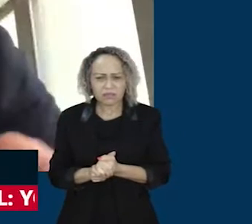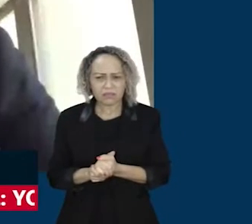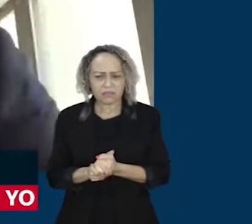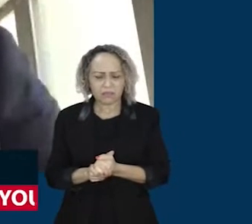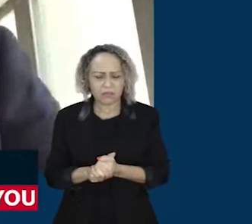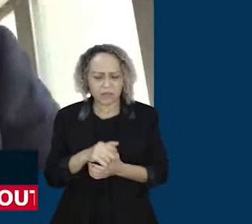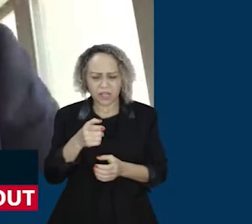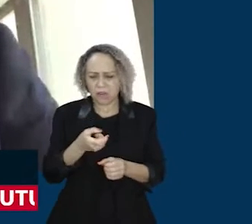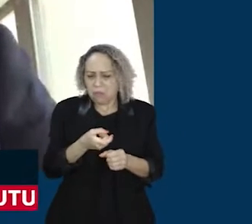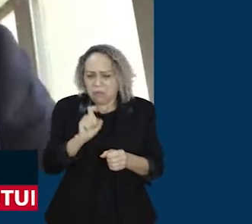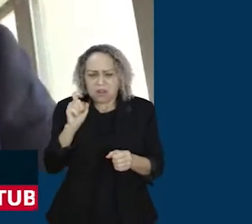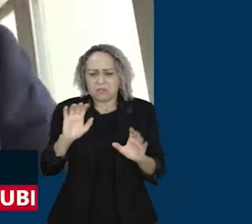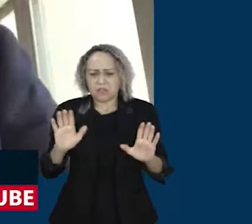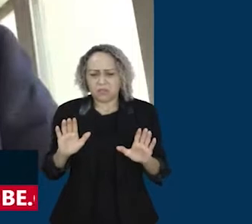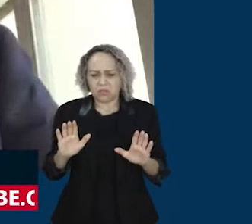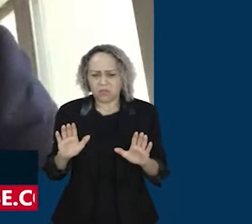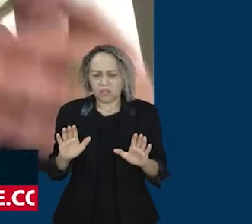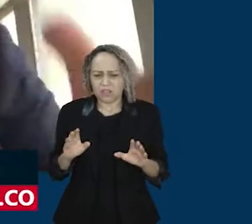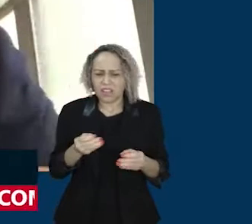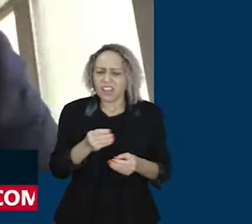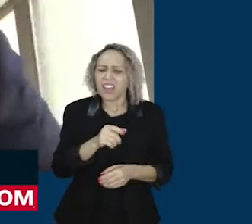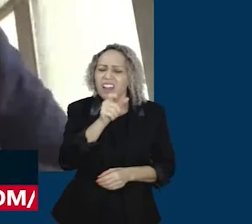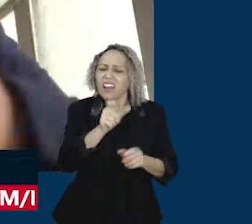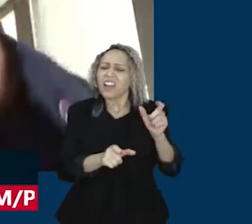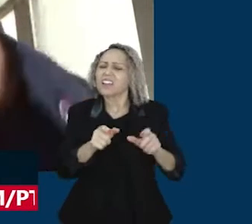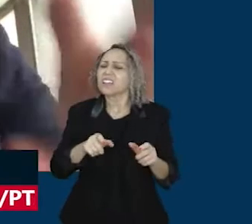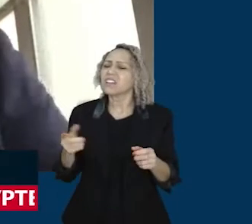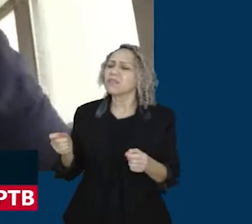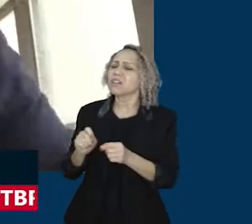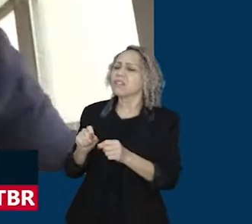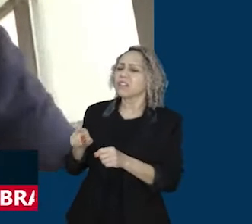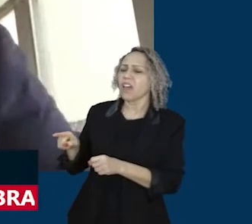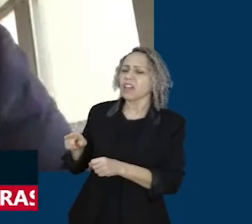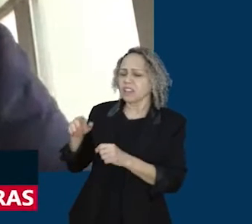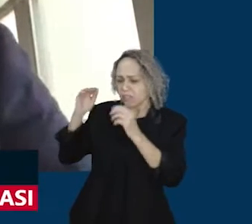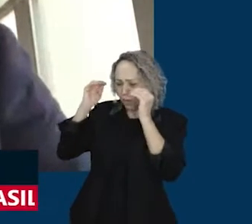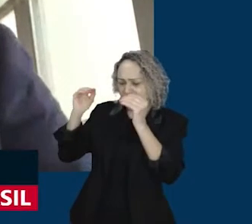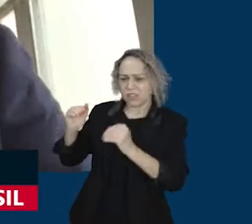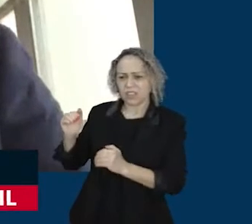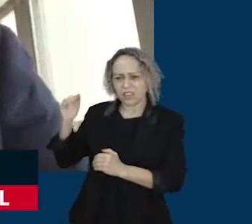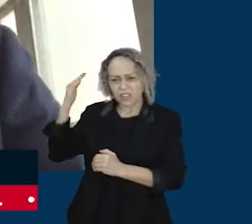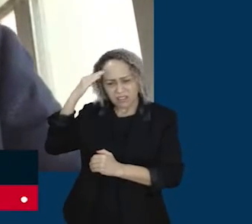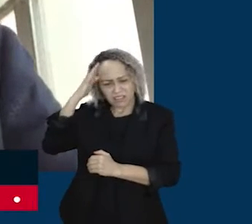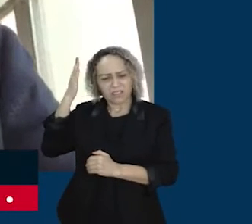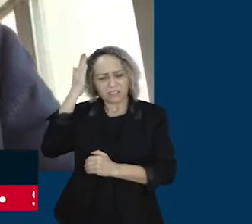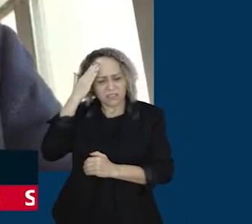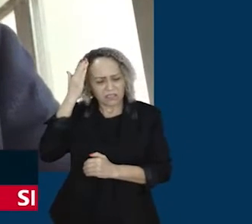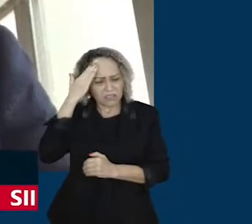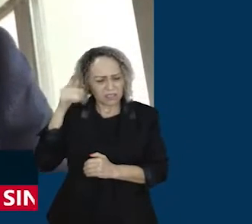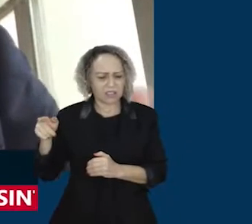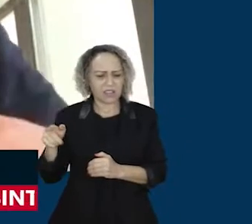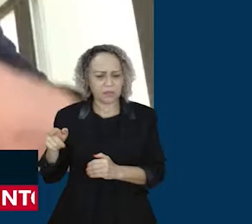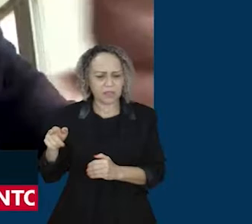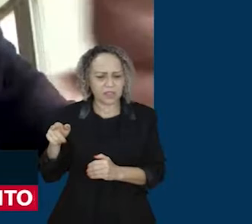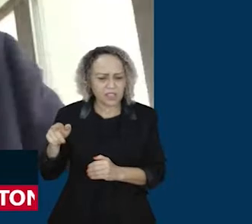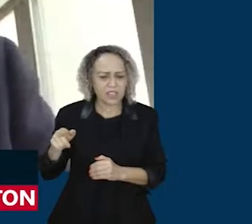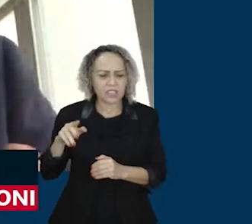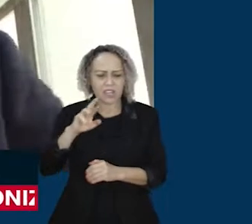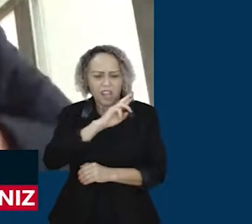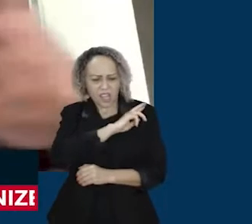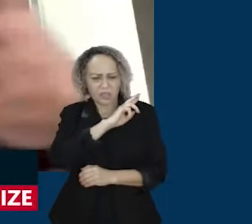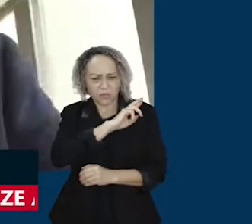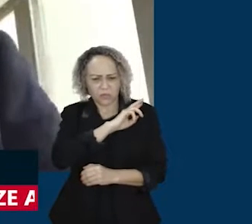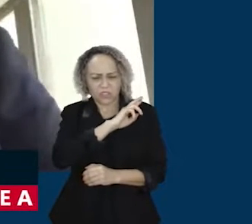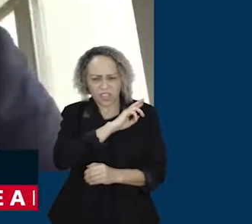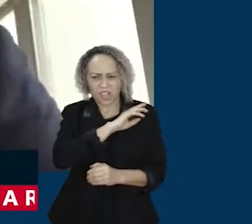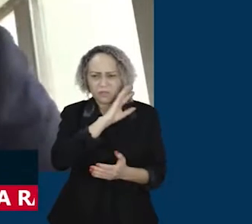é o responsável pela política econômica, pela inflação, por todo esse processo de desatendimento social que está gerando toda essa